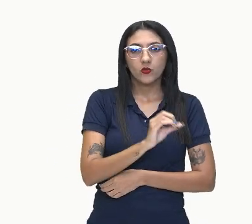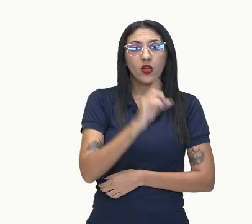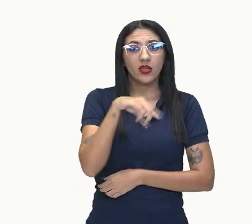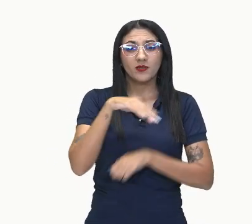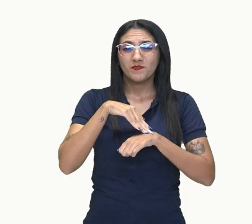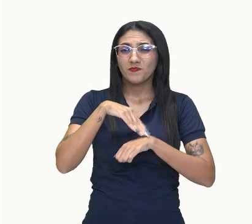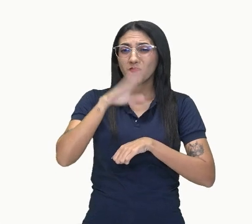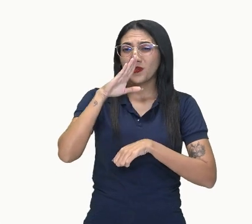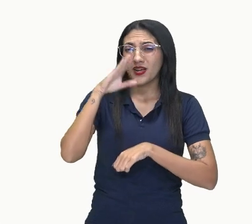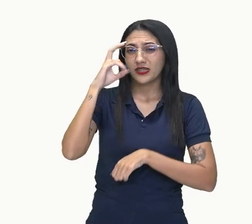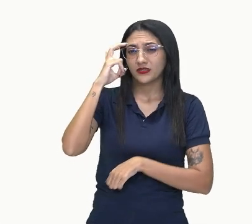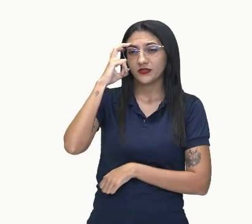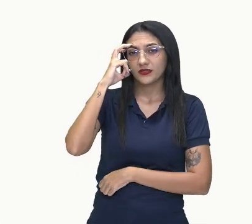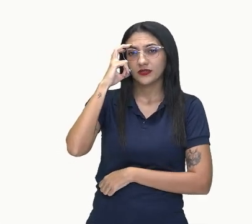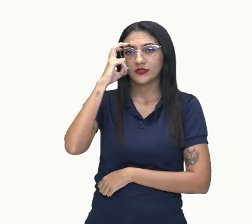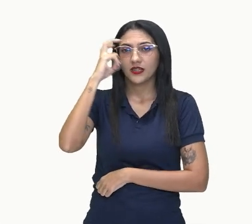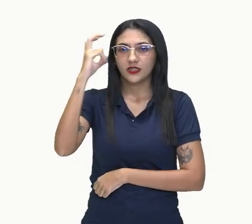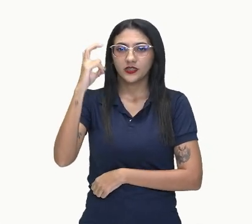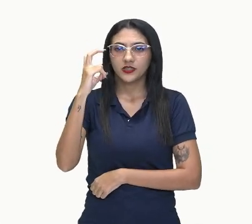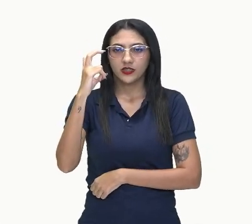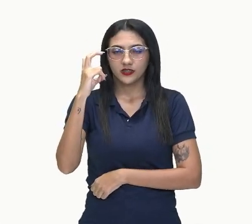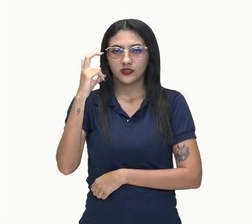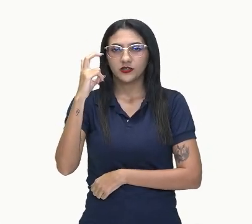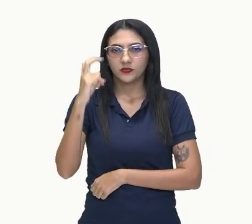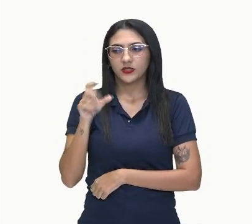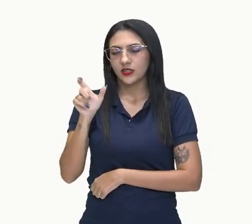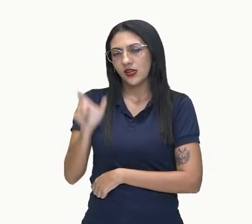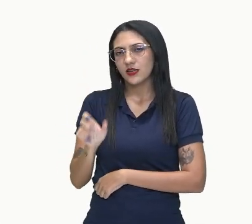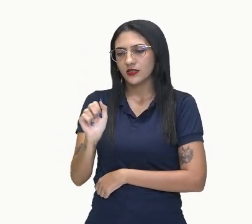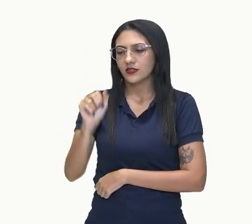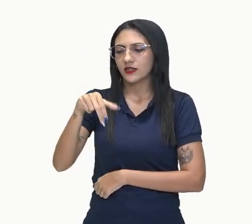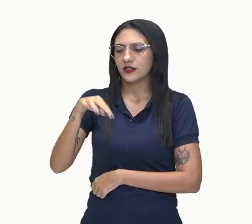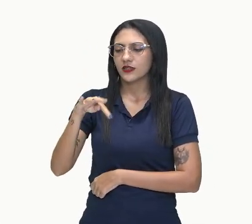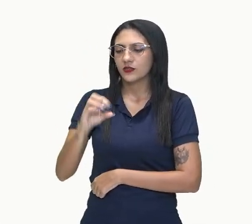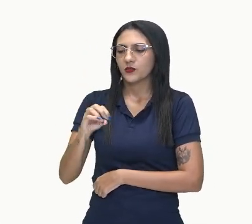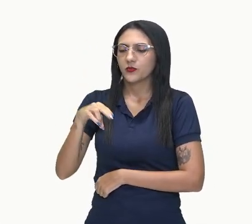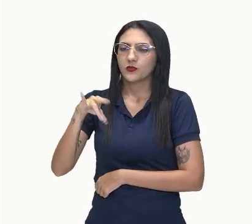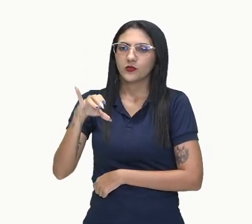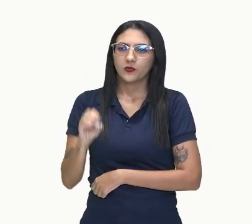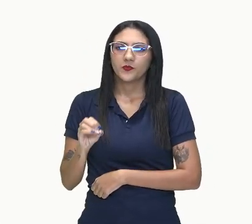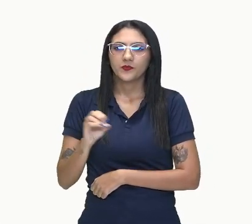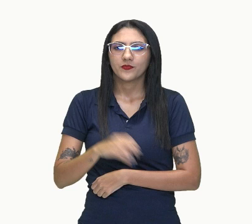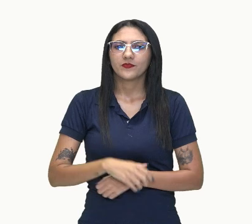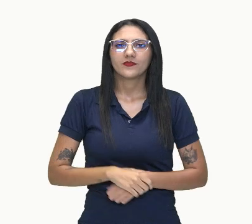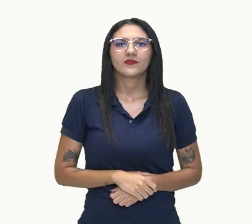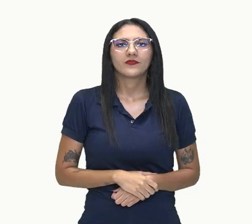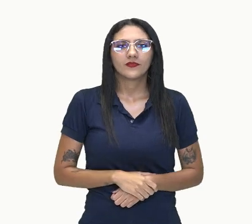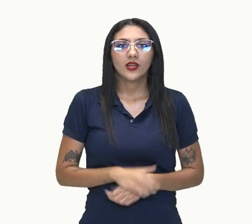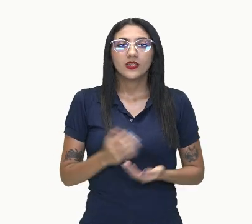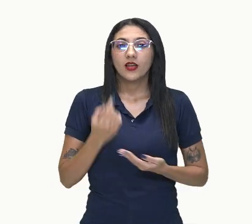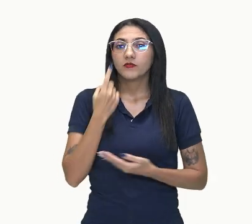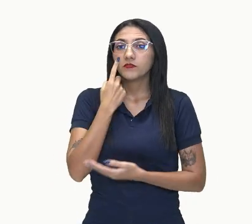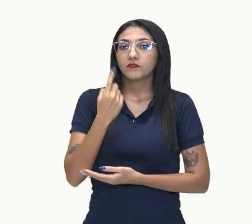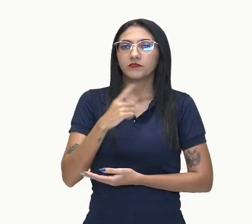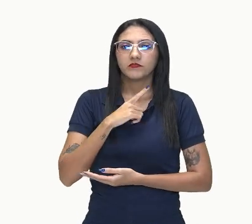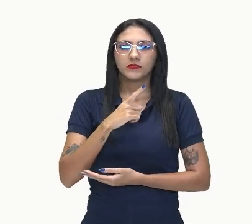Antônio. Mais que, ok? E o adjetivo aqui entre